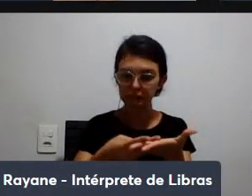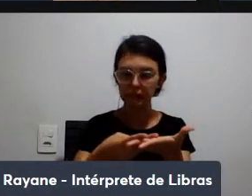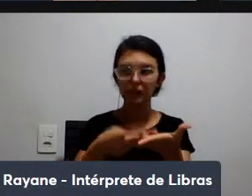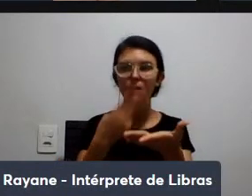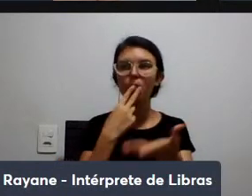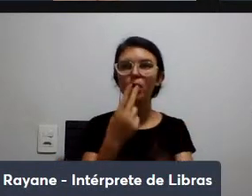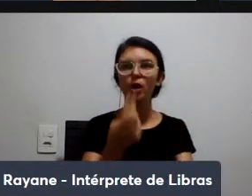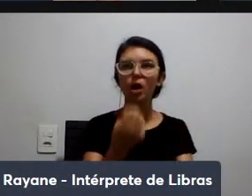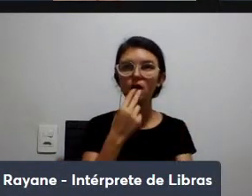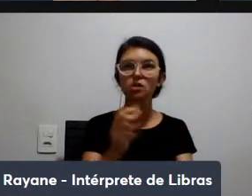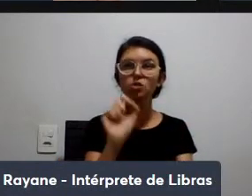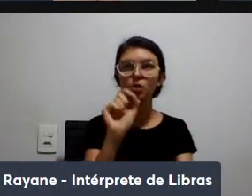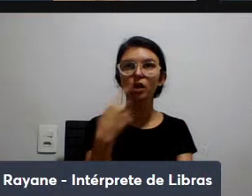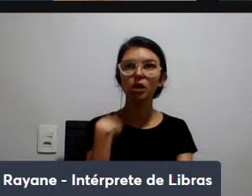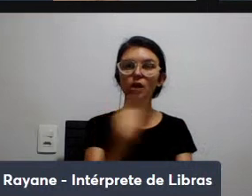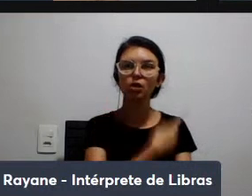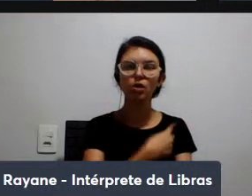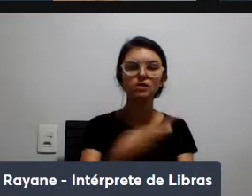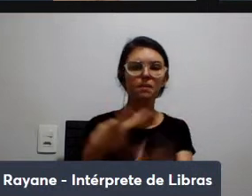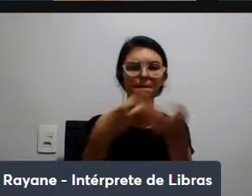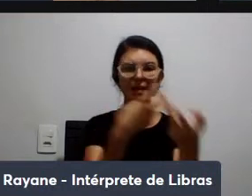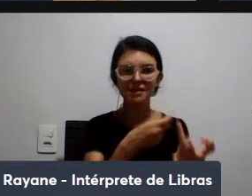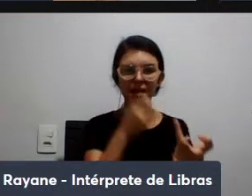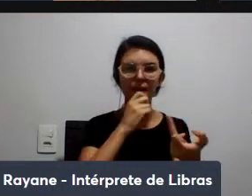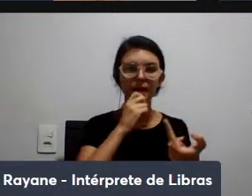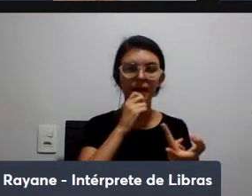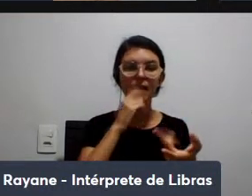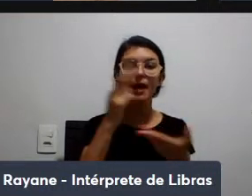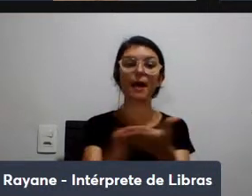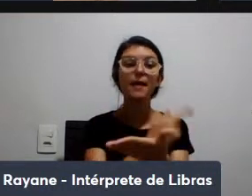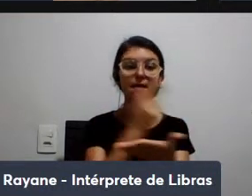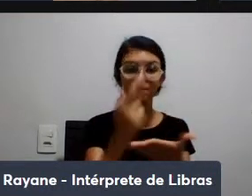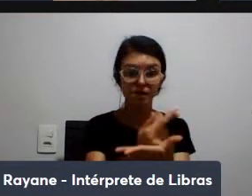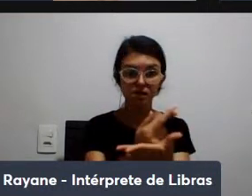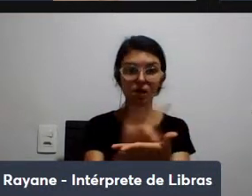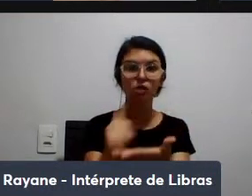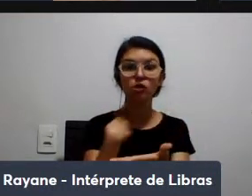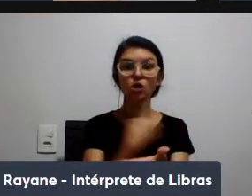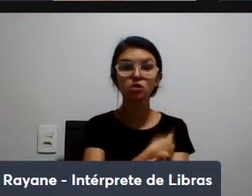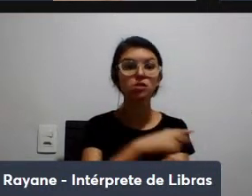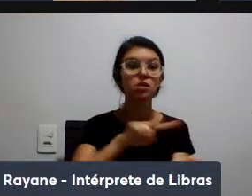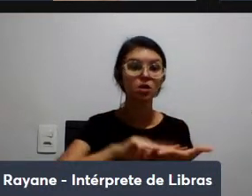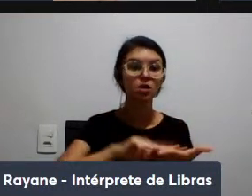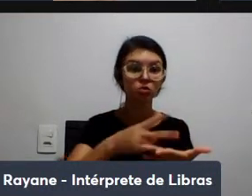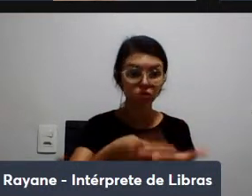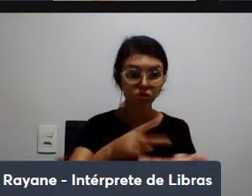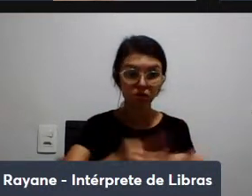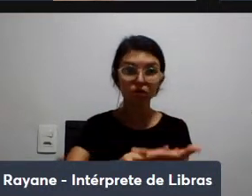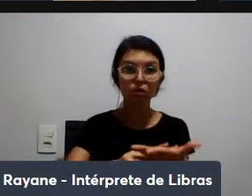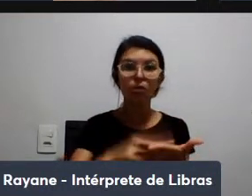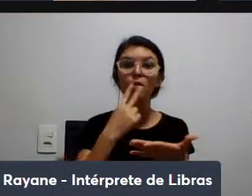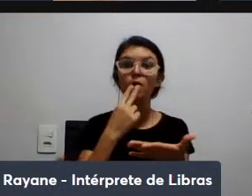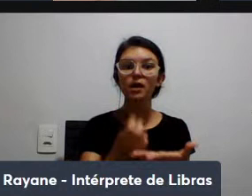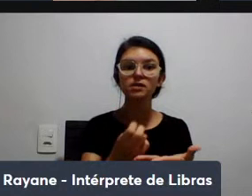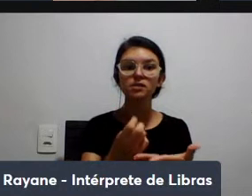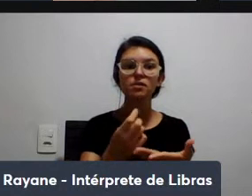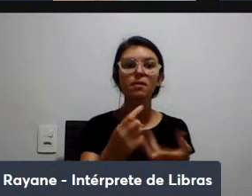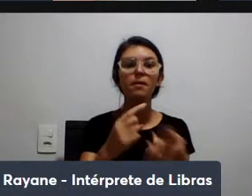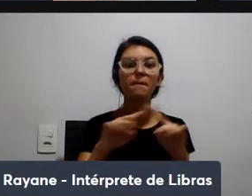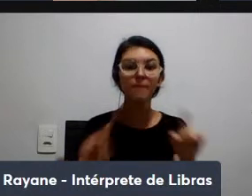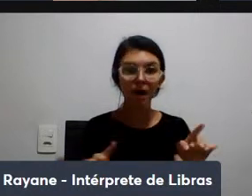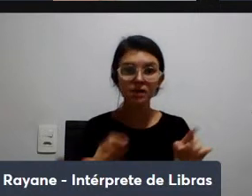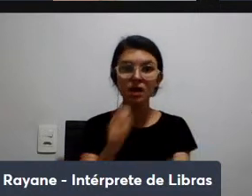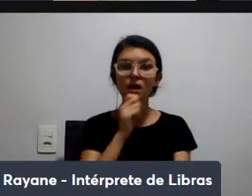percebe ainda é que as nossas revistas, nós traduzimos os nossos trabalhos para o inglês, mas ainda nós somos